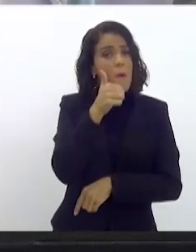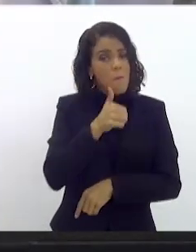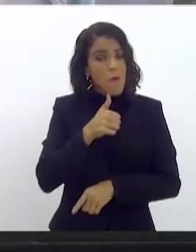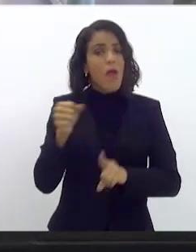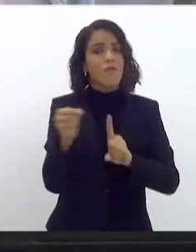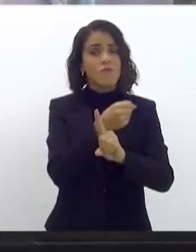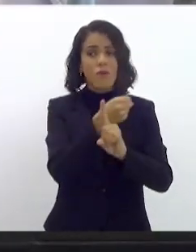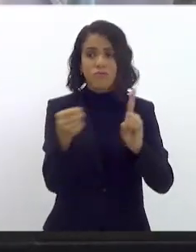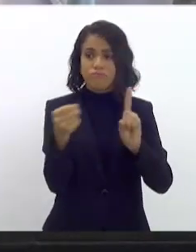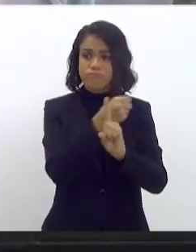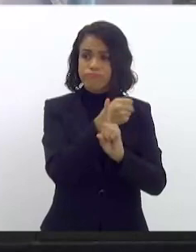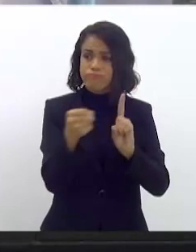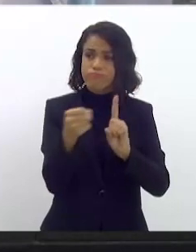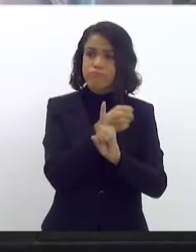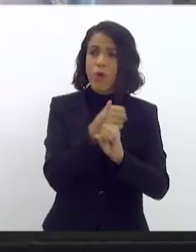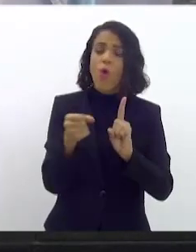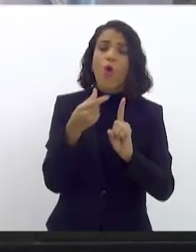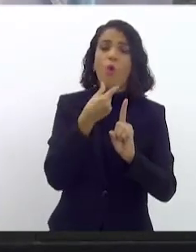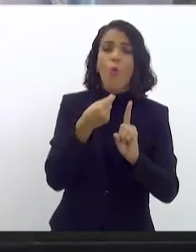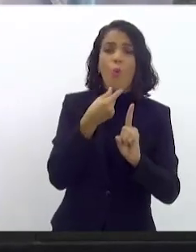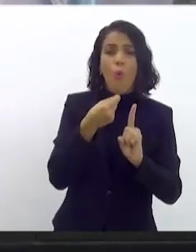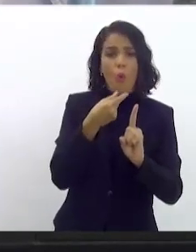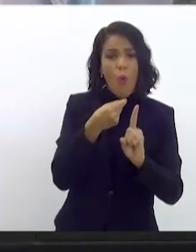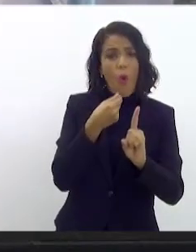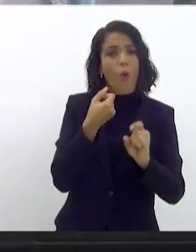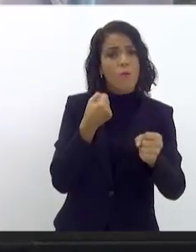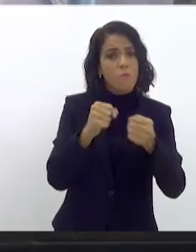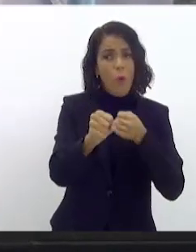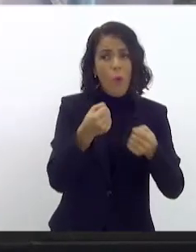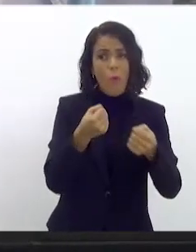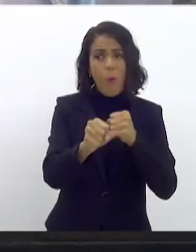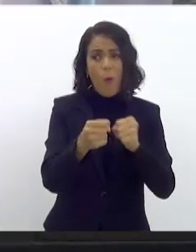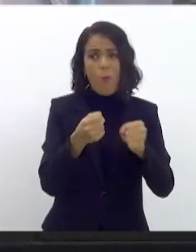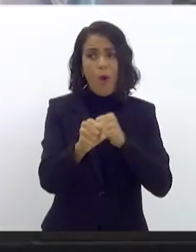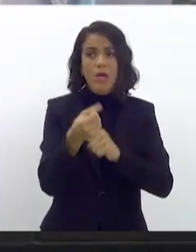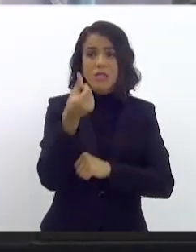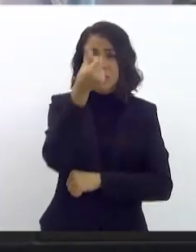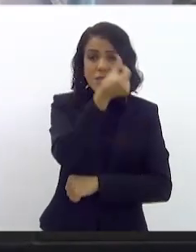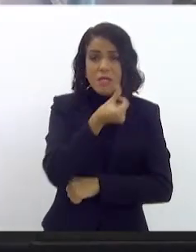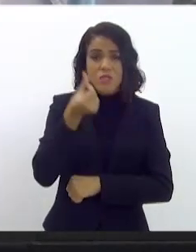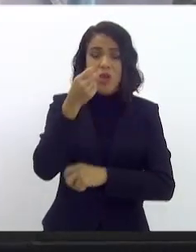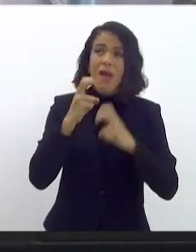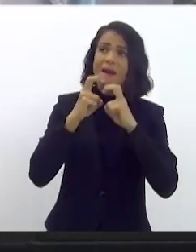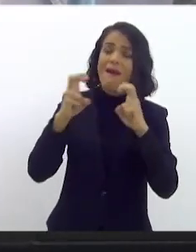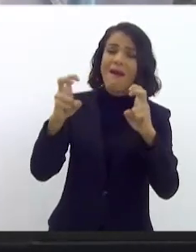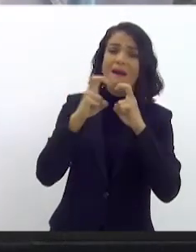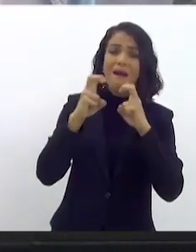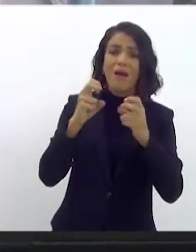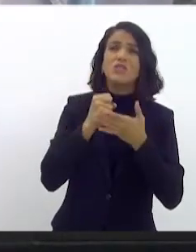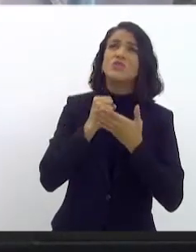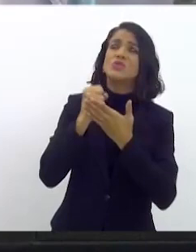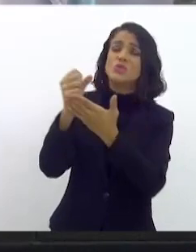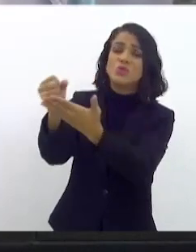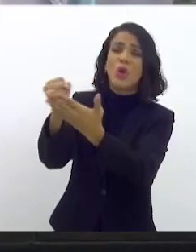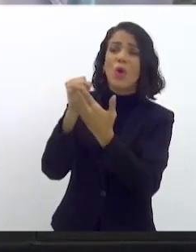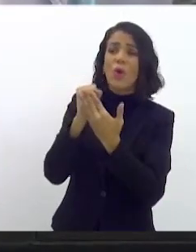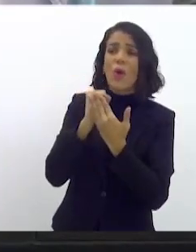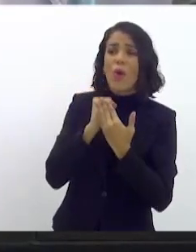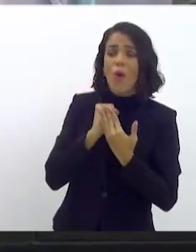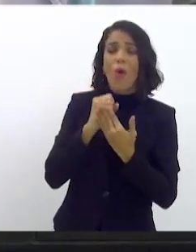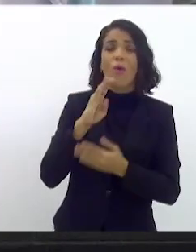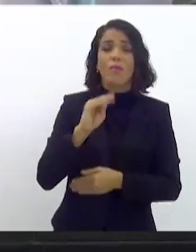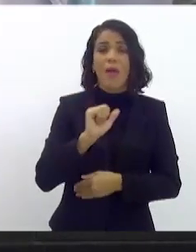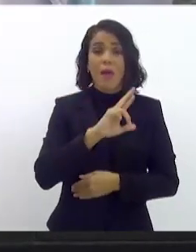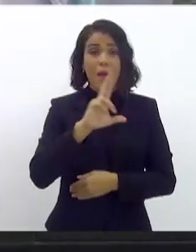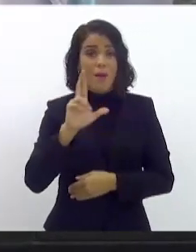sido agredida por um lutador e que ficou 6 horas gritando socorro na Barra da Tijuca, no seu